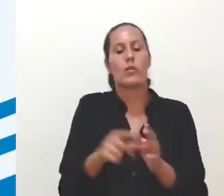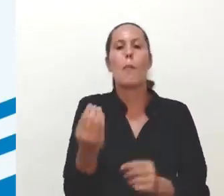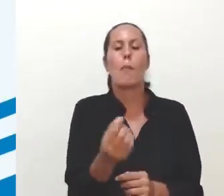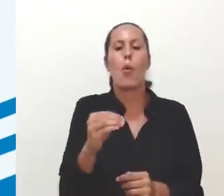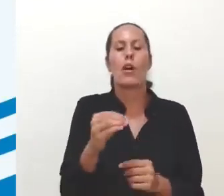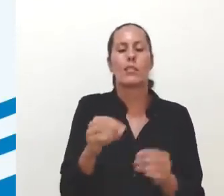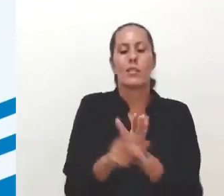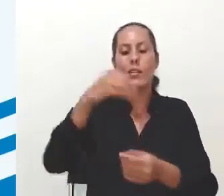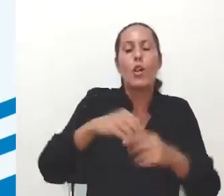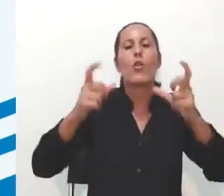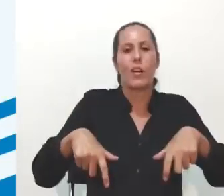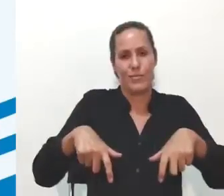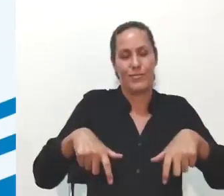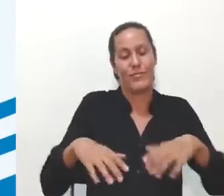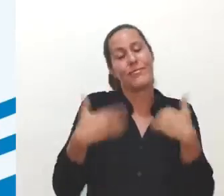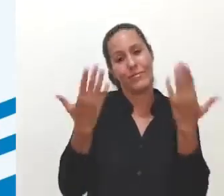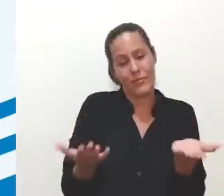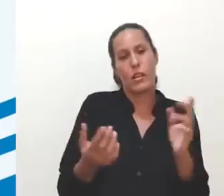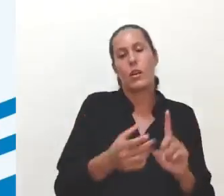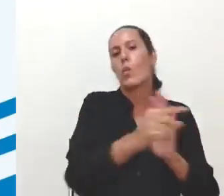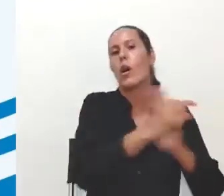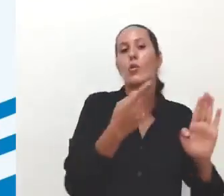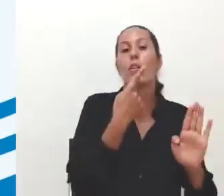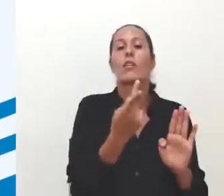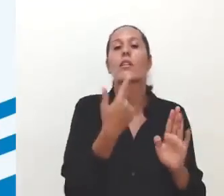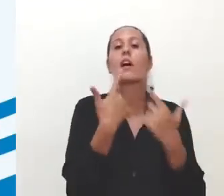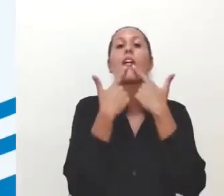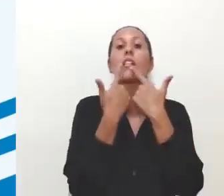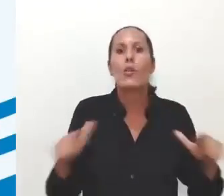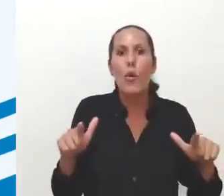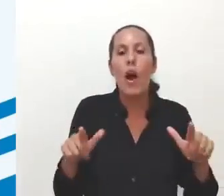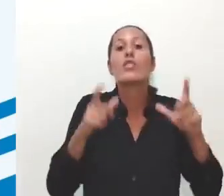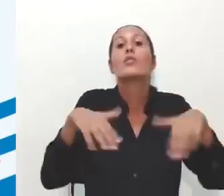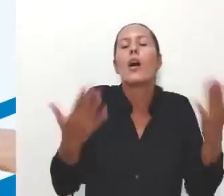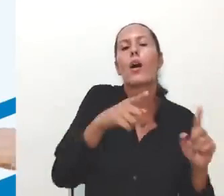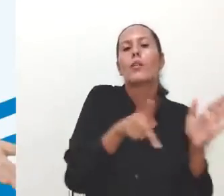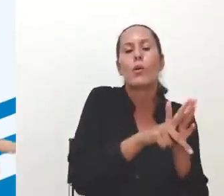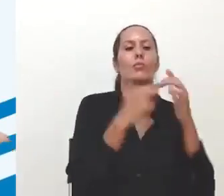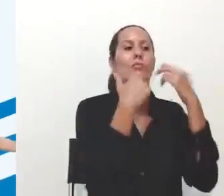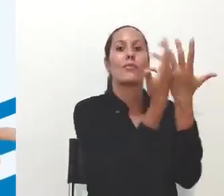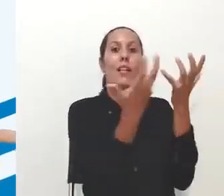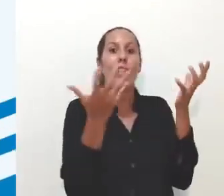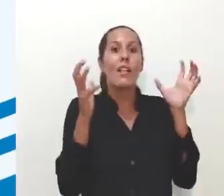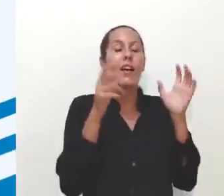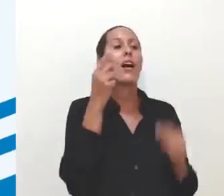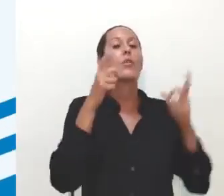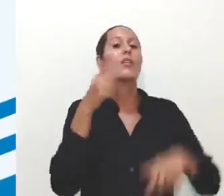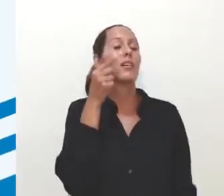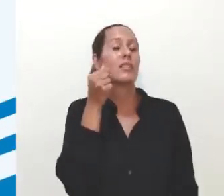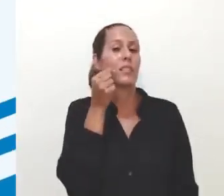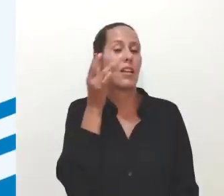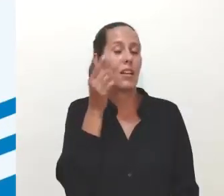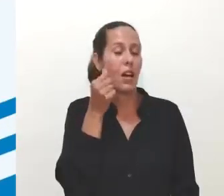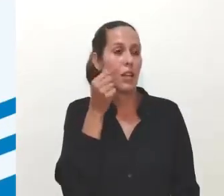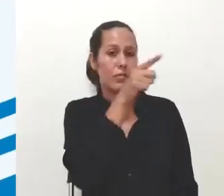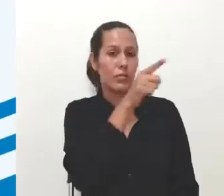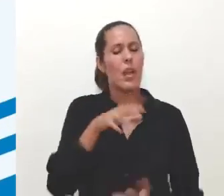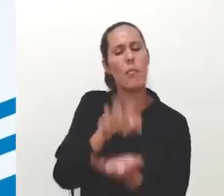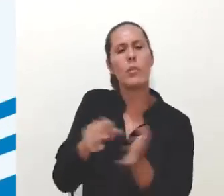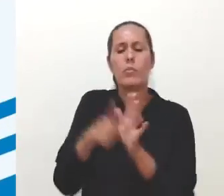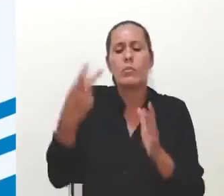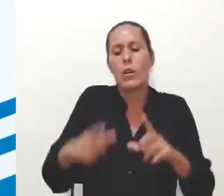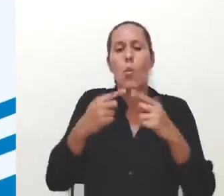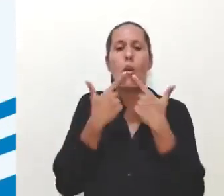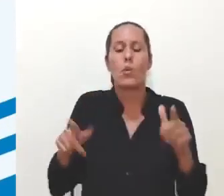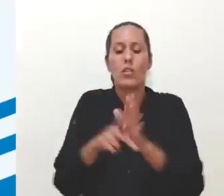e vai modificar o jeito da gente falar. Patativa do Assaré e o dicionário pernambuquês, por exemplo, jogaram a moeda do